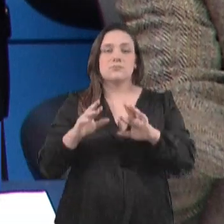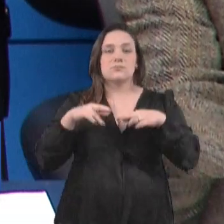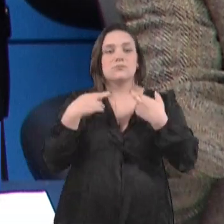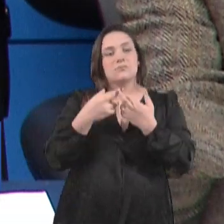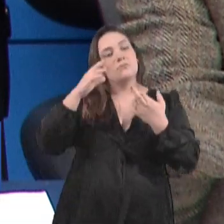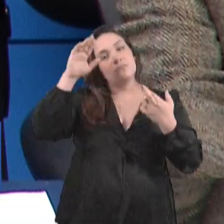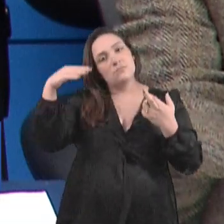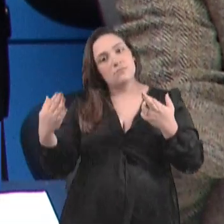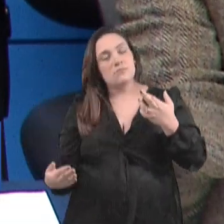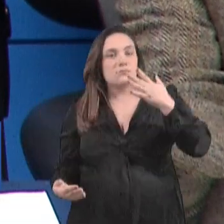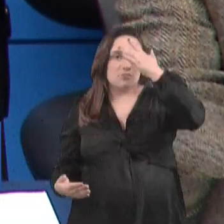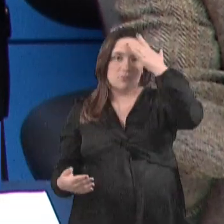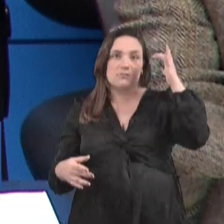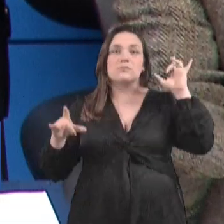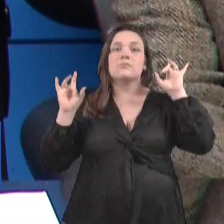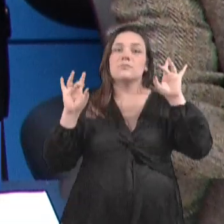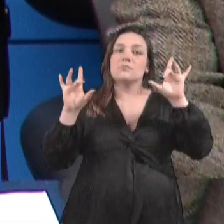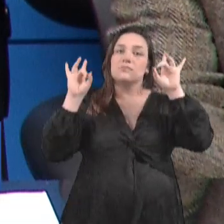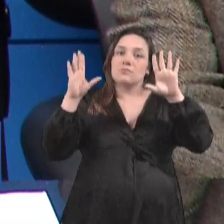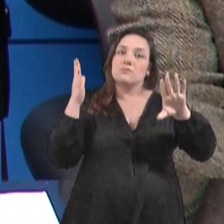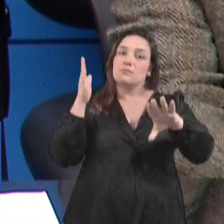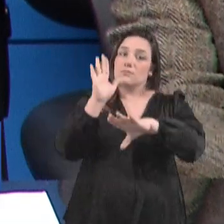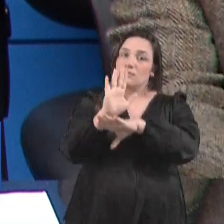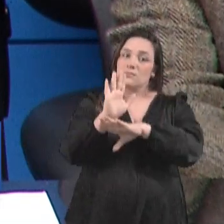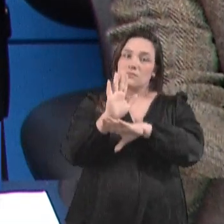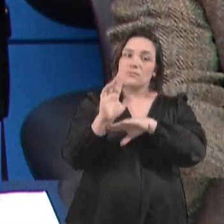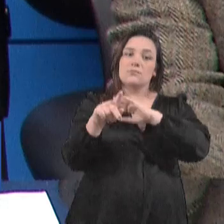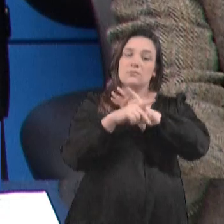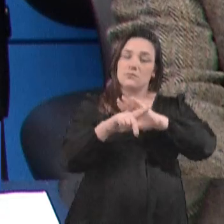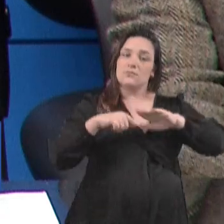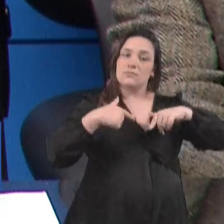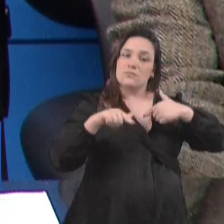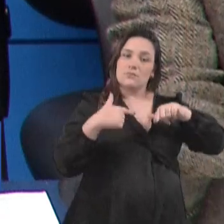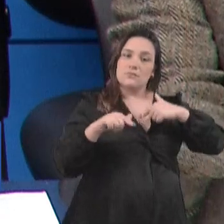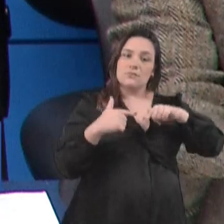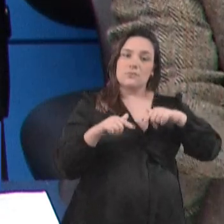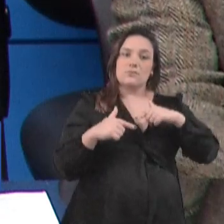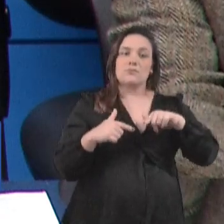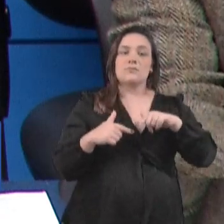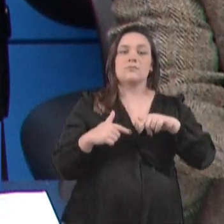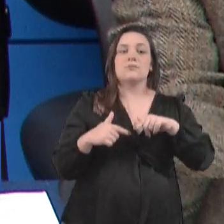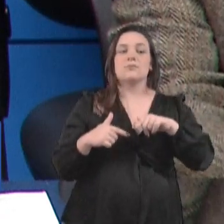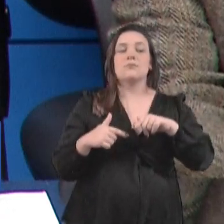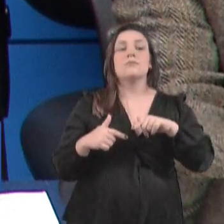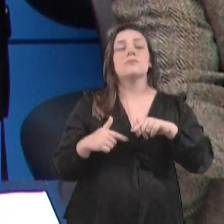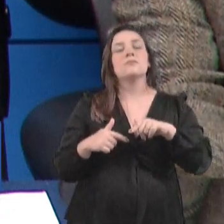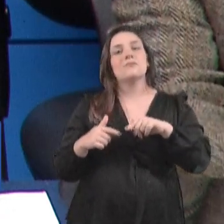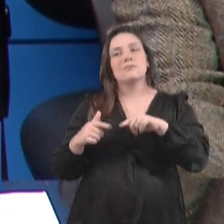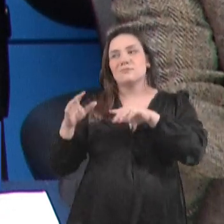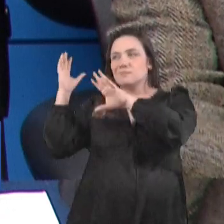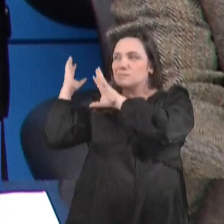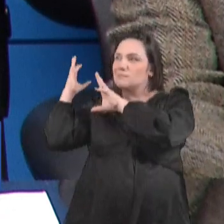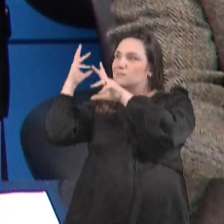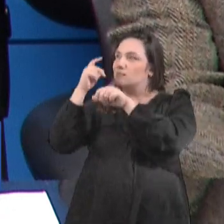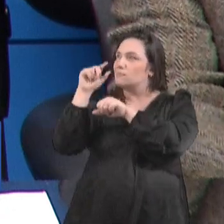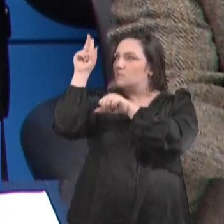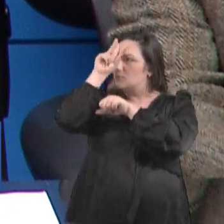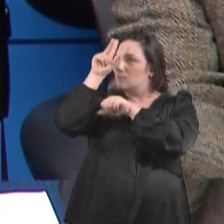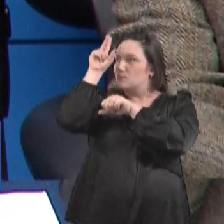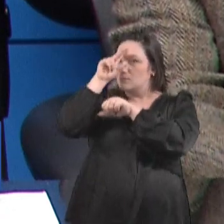solene personalidades que contribuíram, por meio de suas ações, para a construção da história e